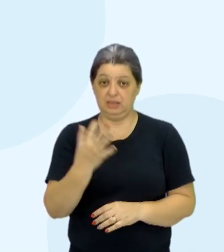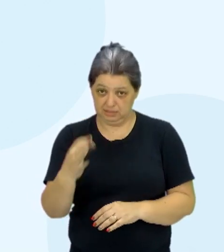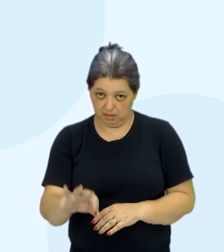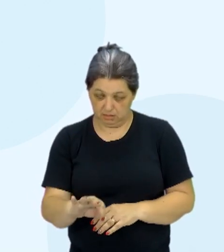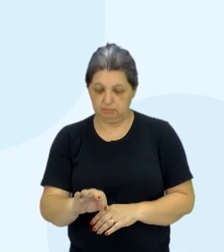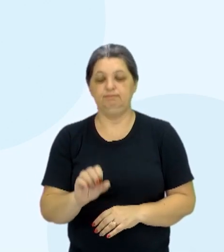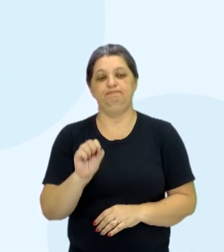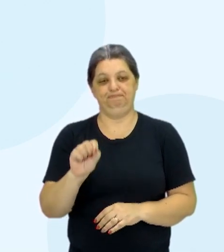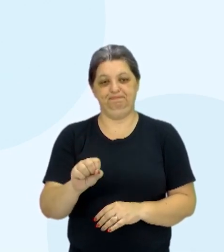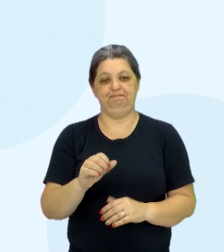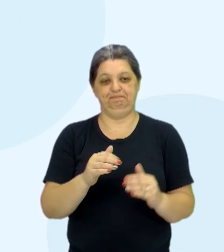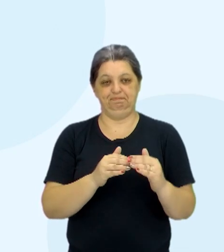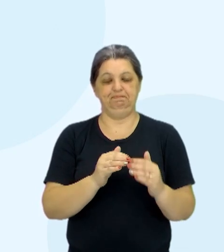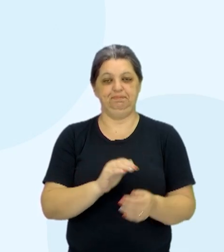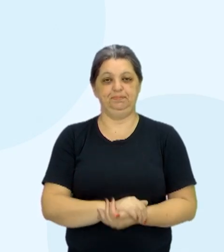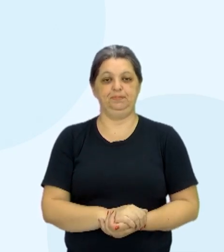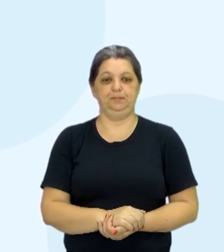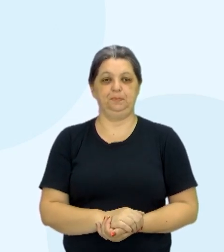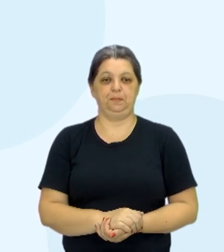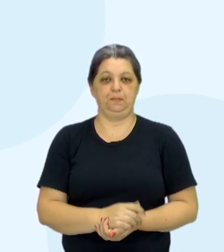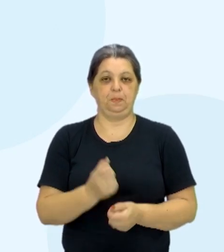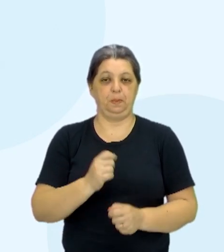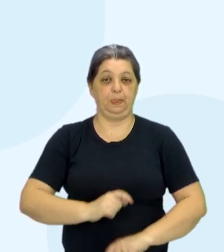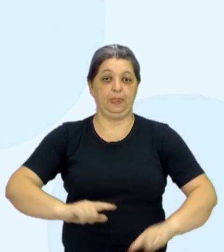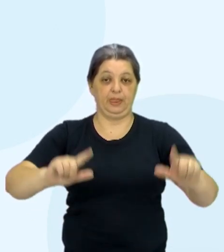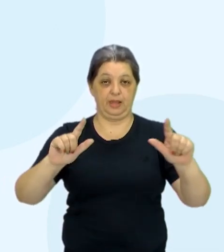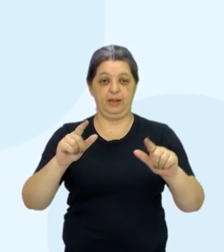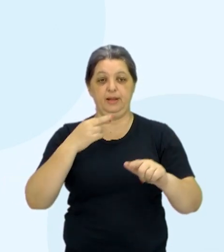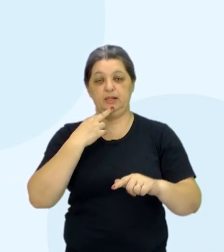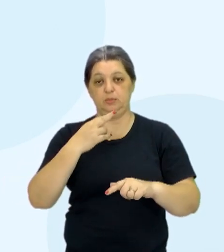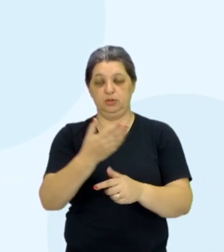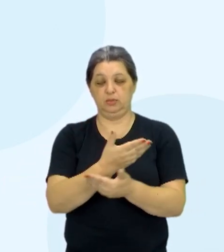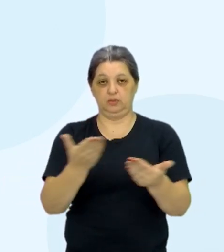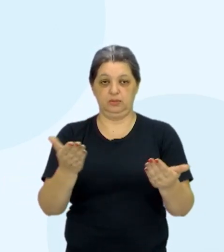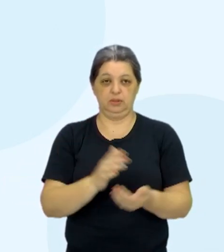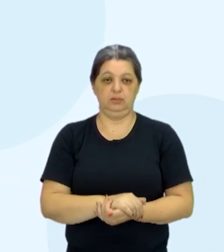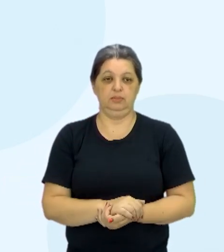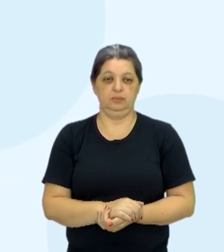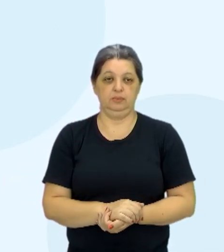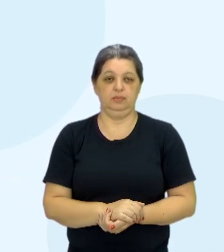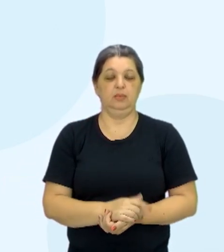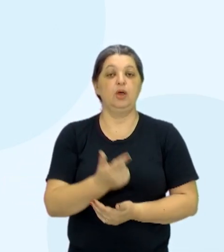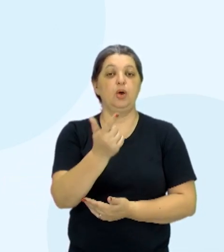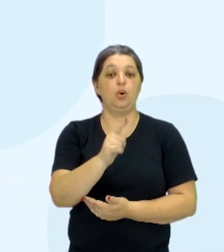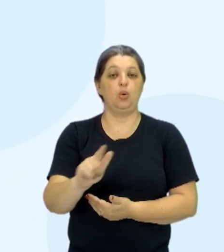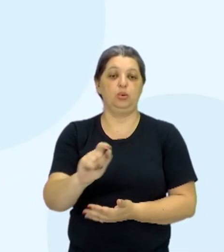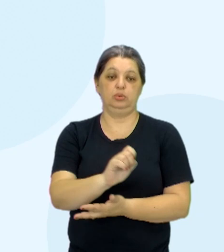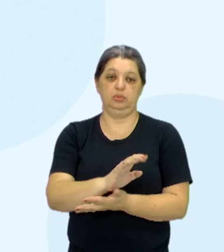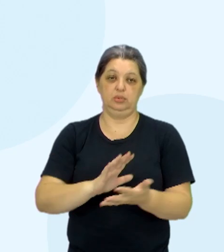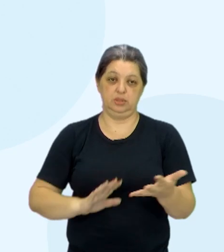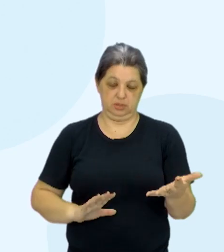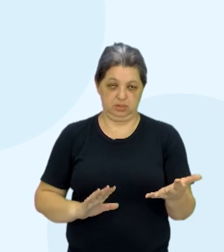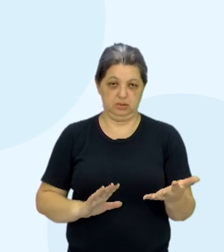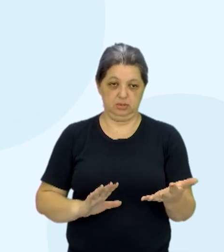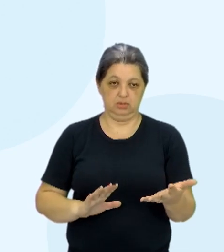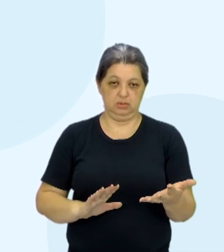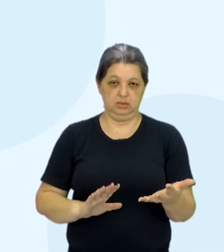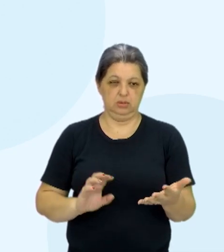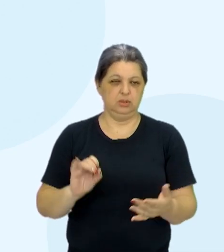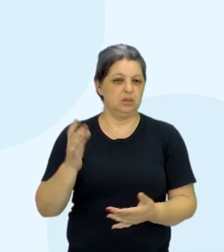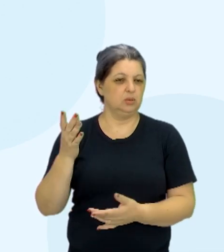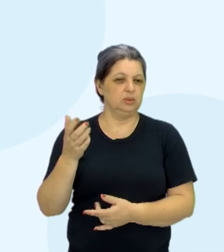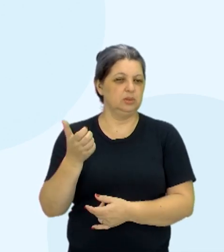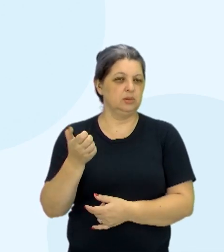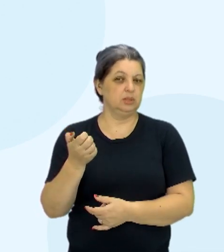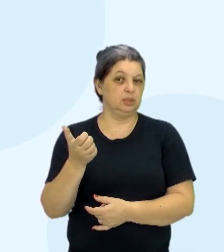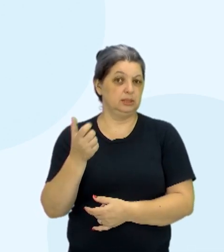bem. Deixa eu apagar aqui e subir a resposta aqui para vocês. Agora eu vou pôr para vocês mais um exercício. O que aconteceu com a minha